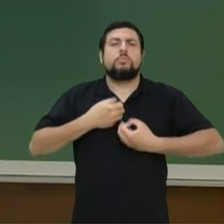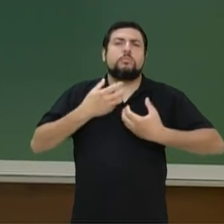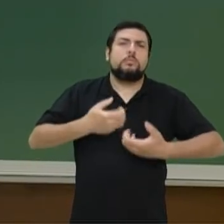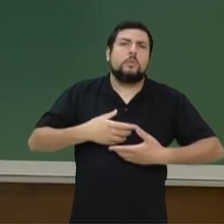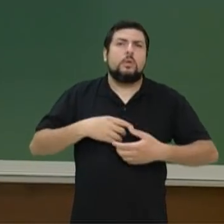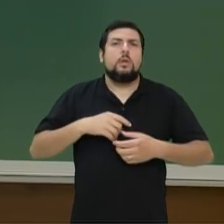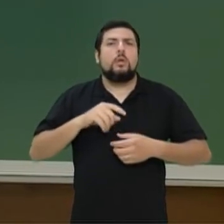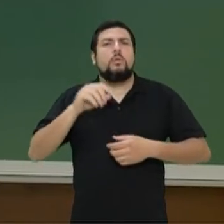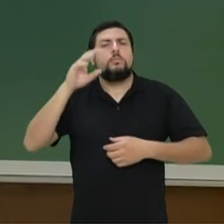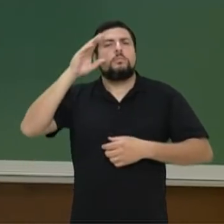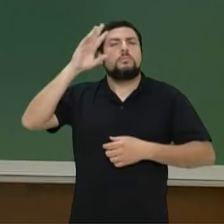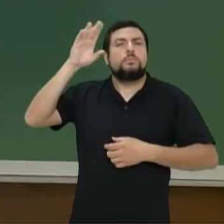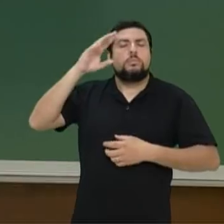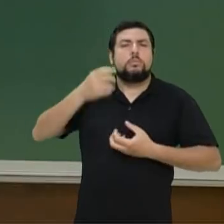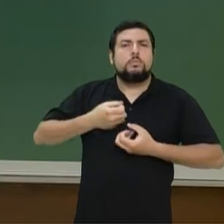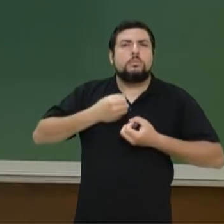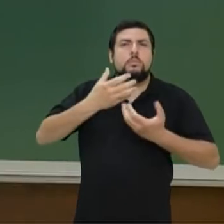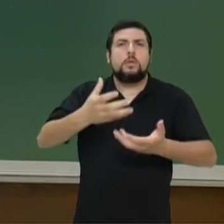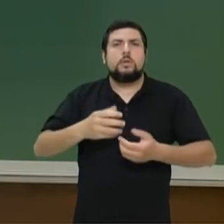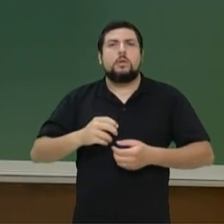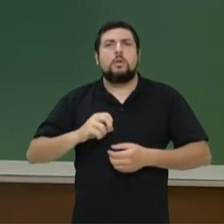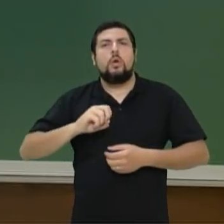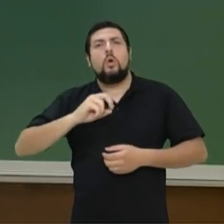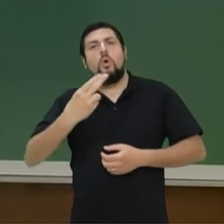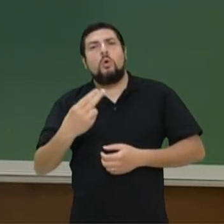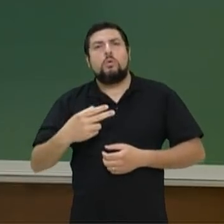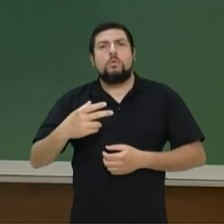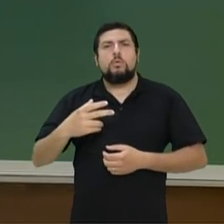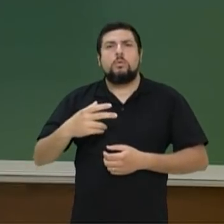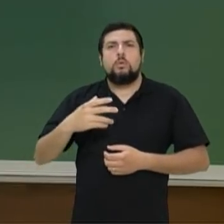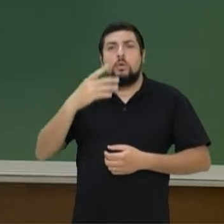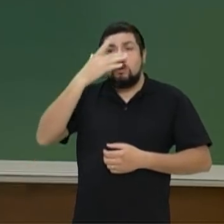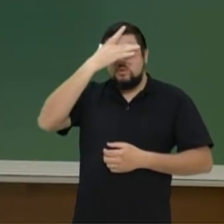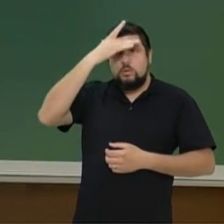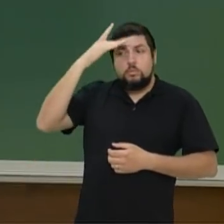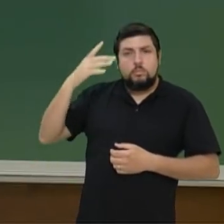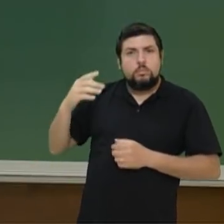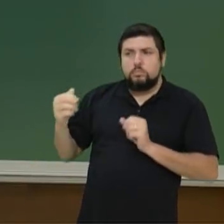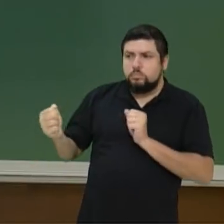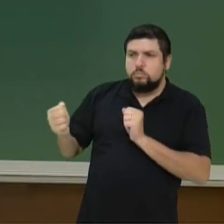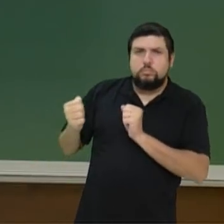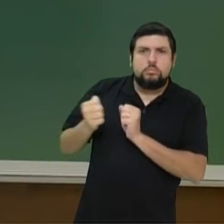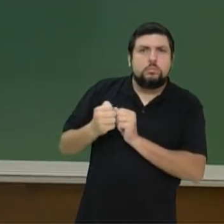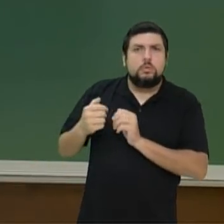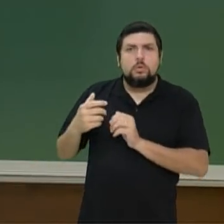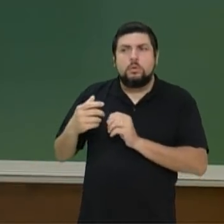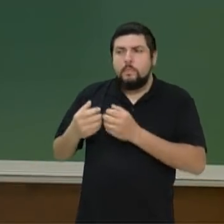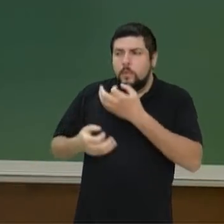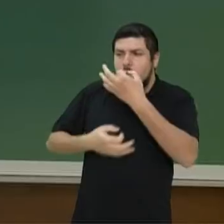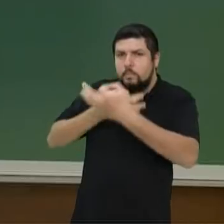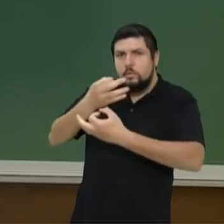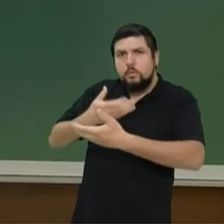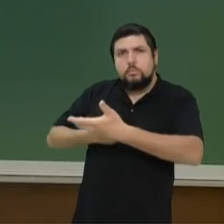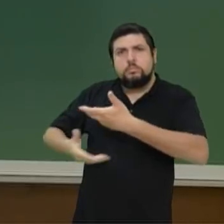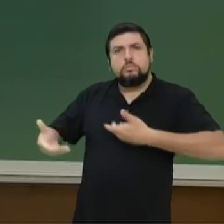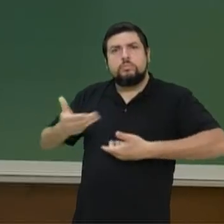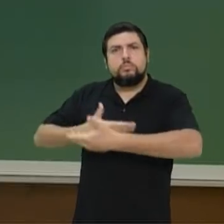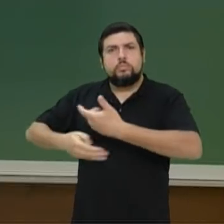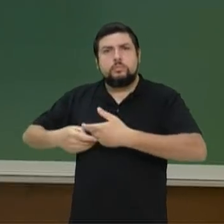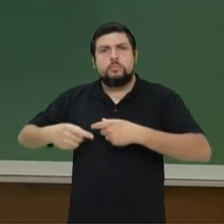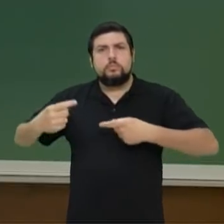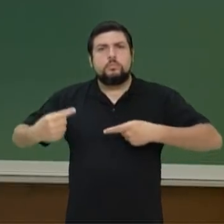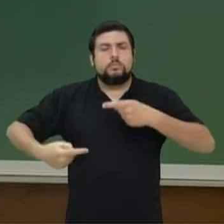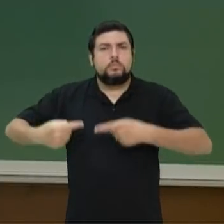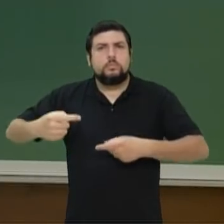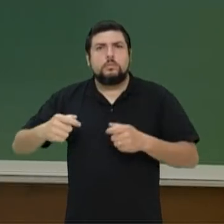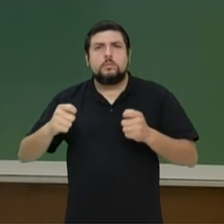que eu penso, ou um terceiro também pode colocar, que é através de, eu posso fazer